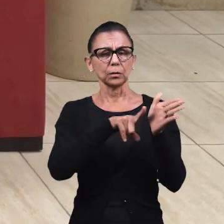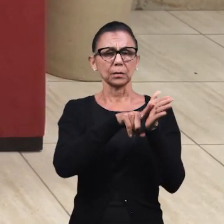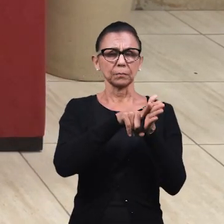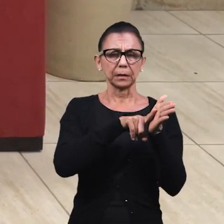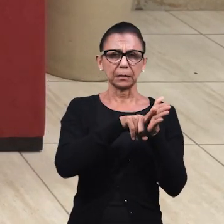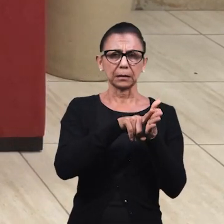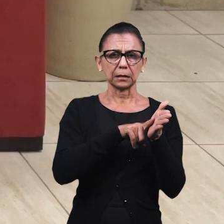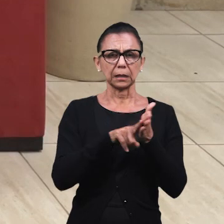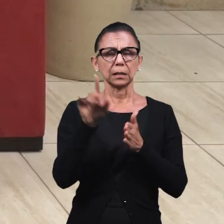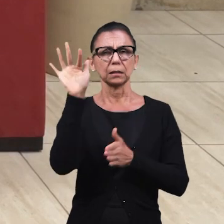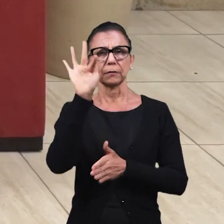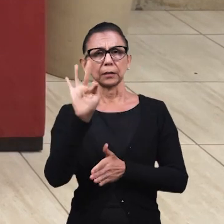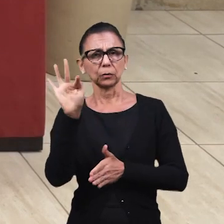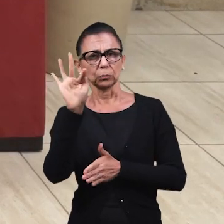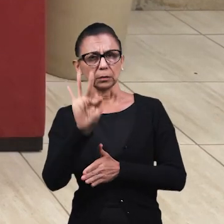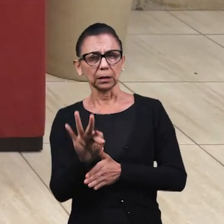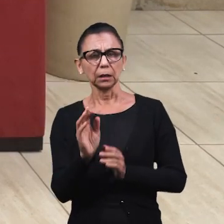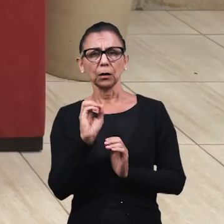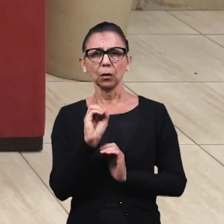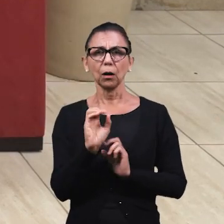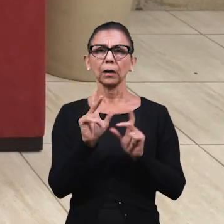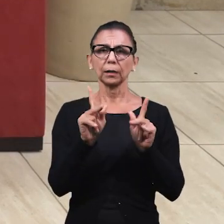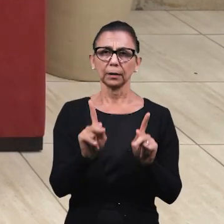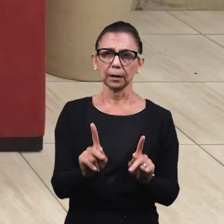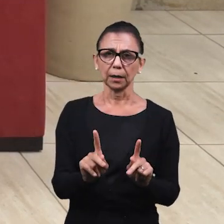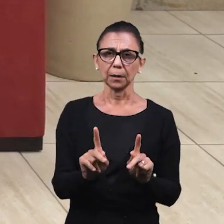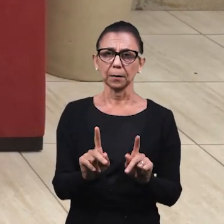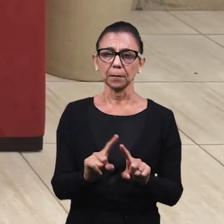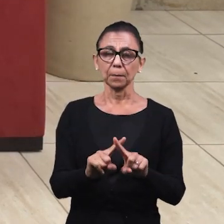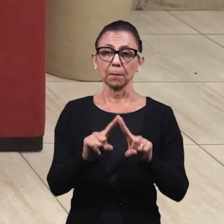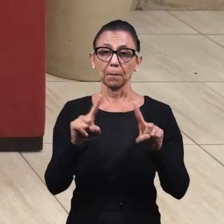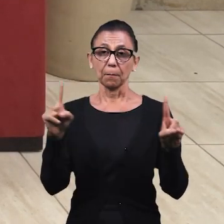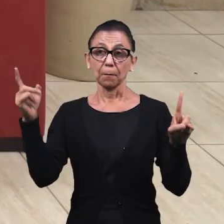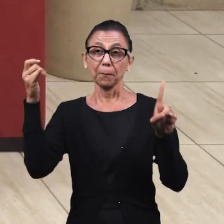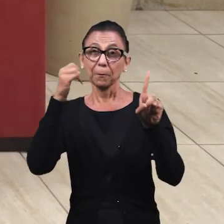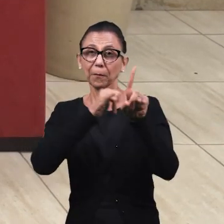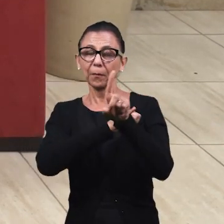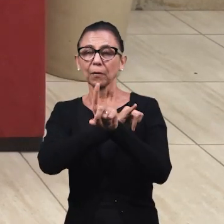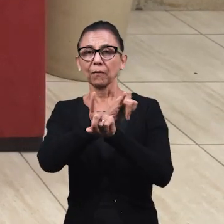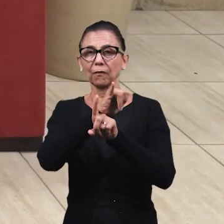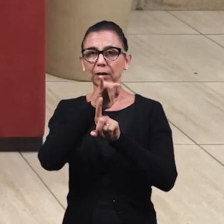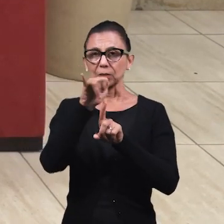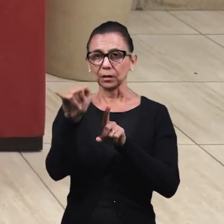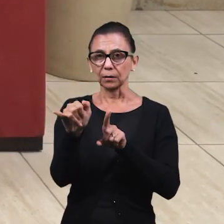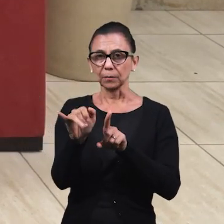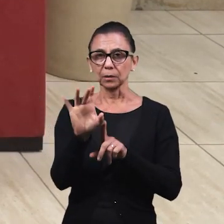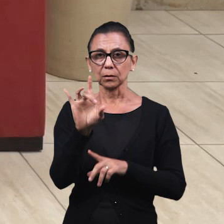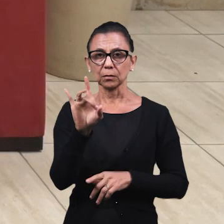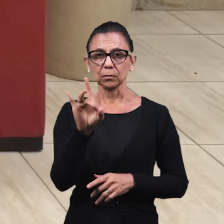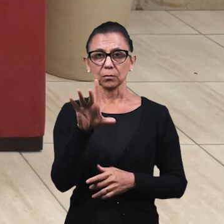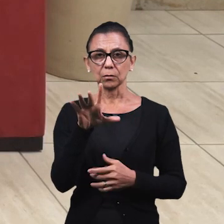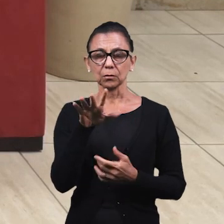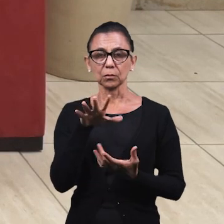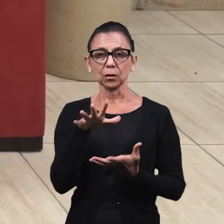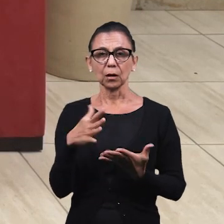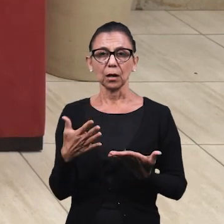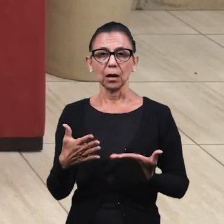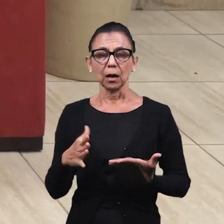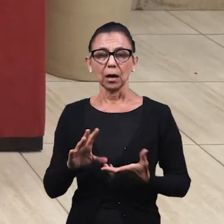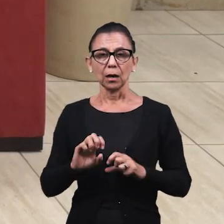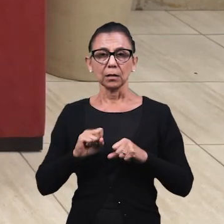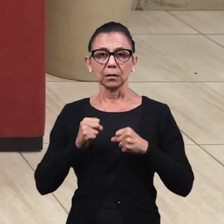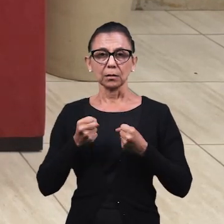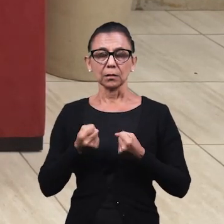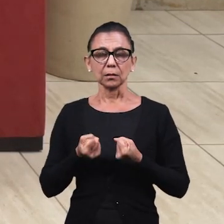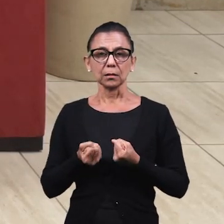das faculdades, o colégio, tudo tem o seu lugar. Mas profeticamente, aquilo que alimenta a alma tem que ser